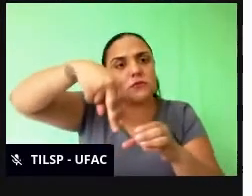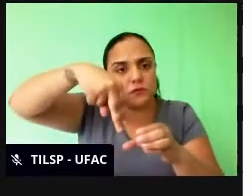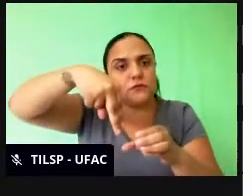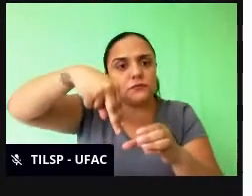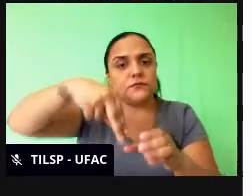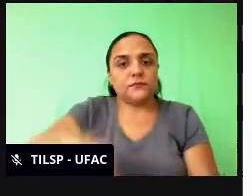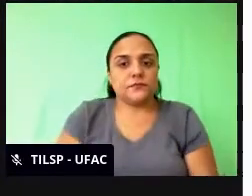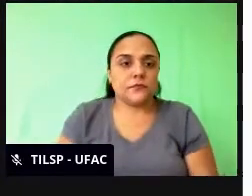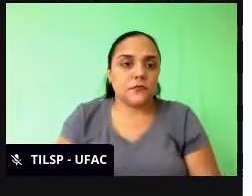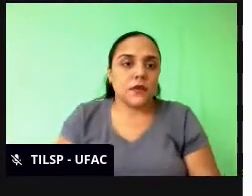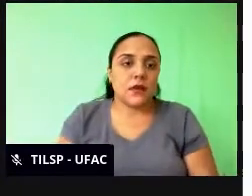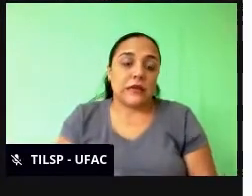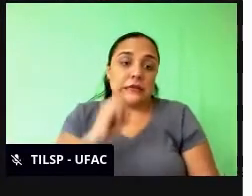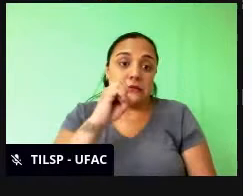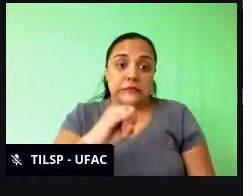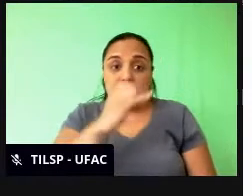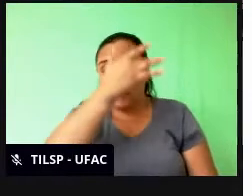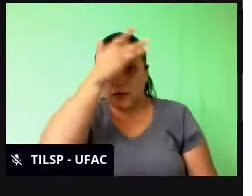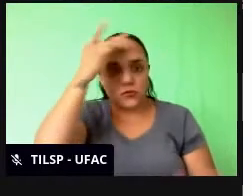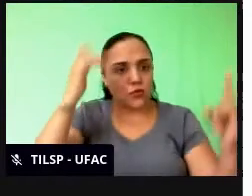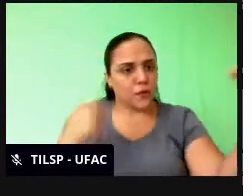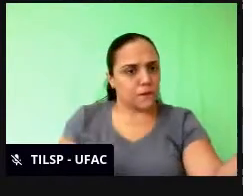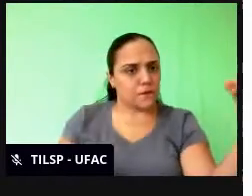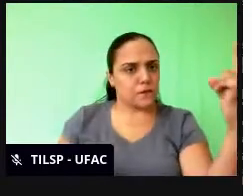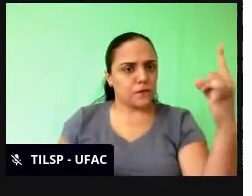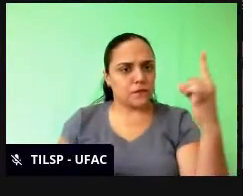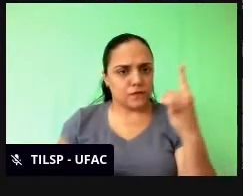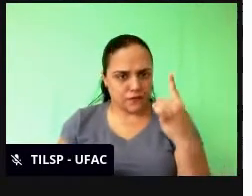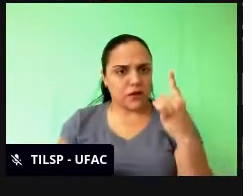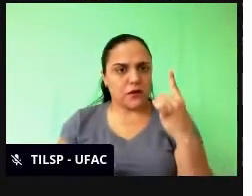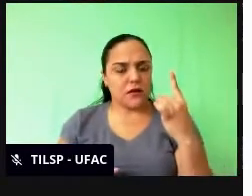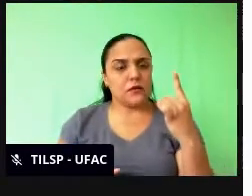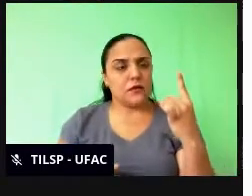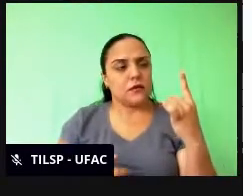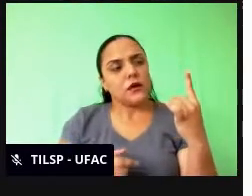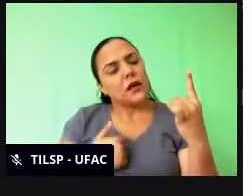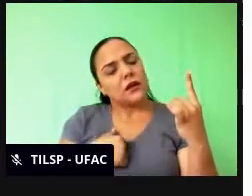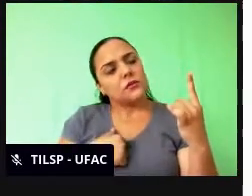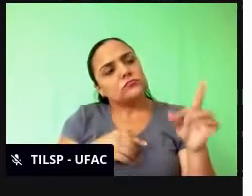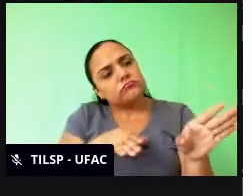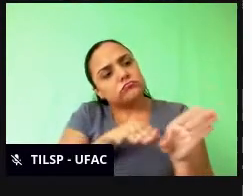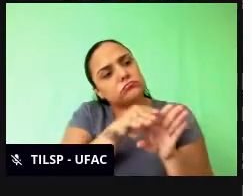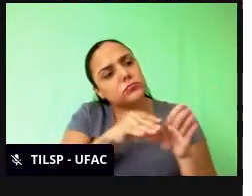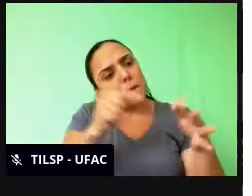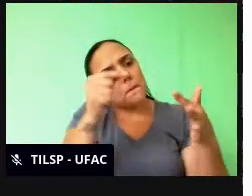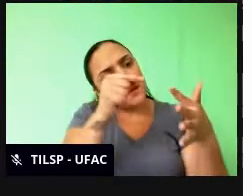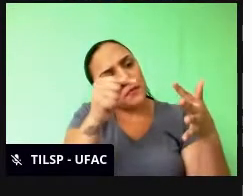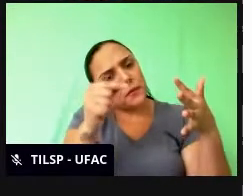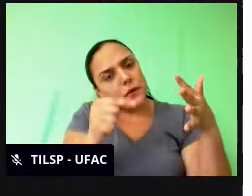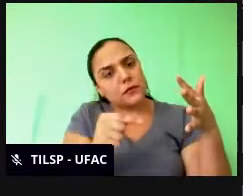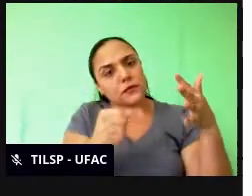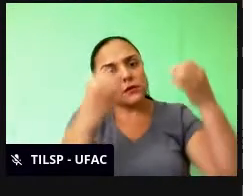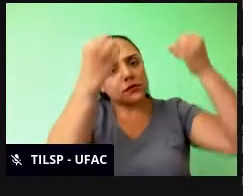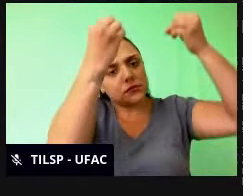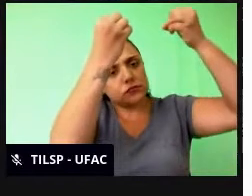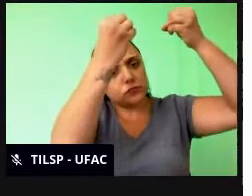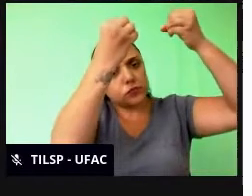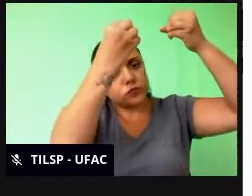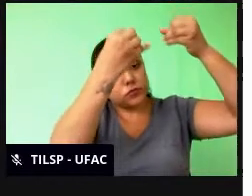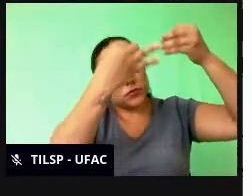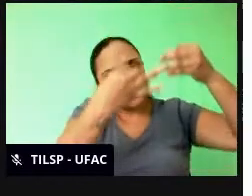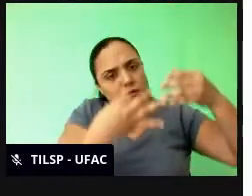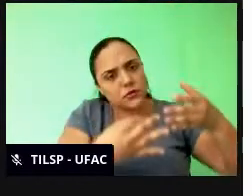gente atende o indivíduo, o atleta ou esportista, a gente utiliza essas referências, mas, claro, a gente tem que